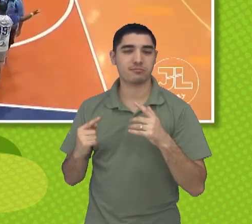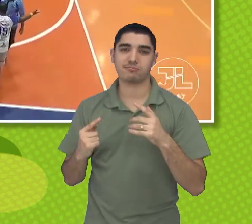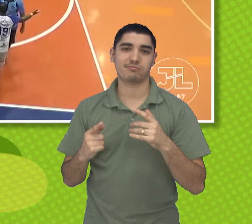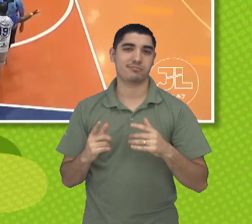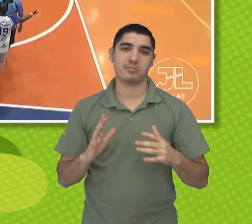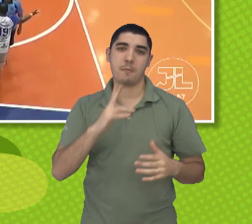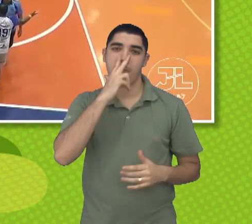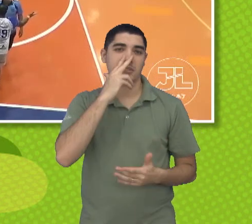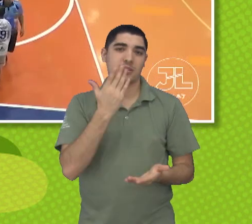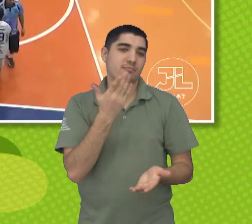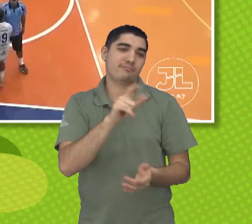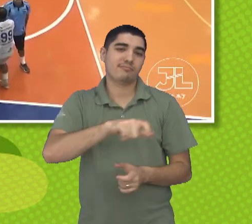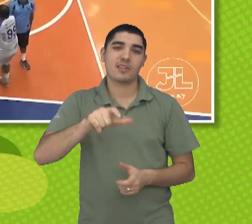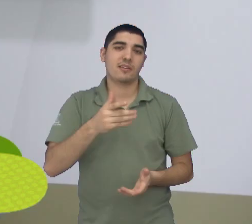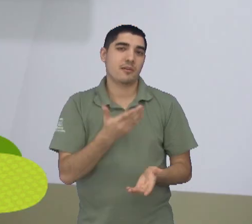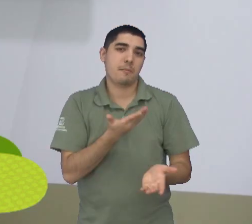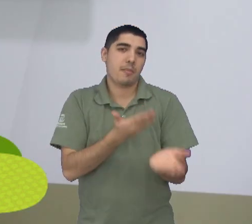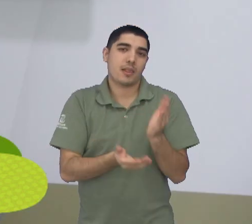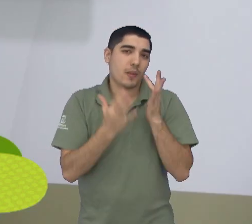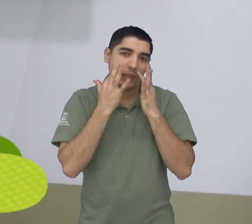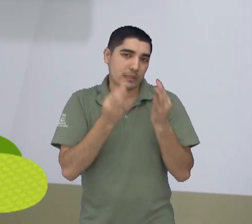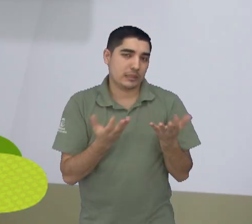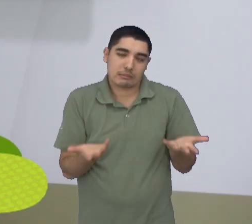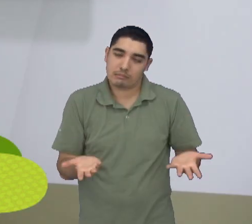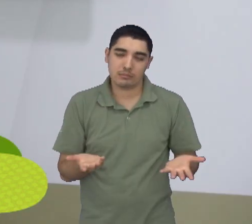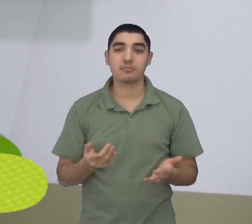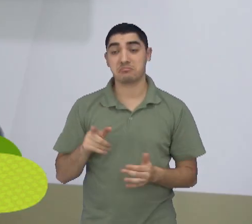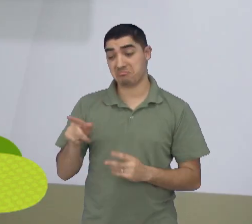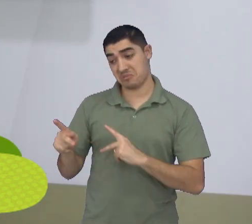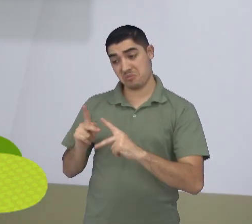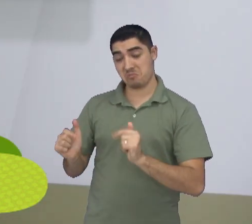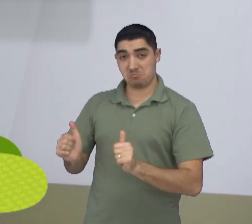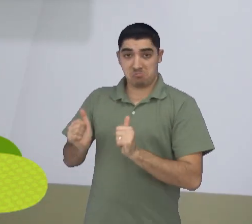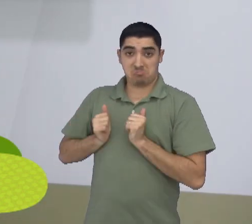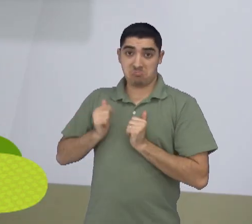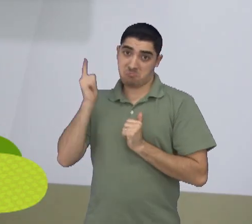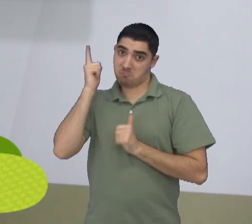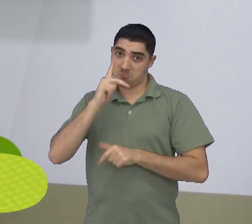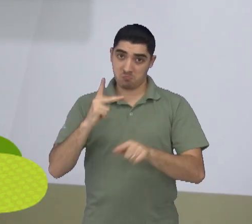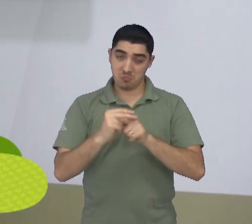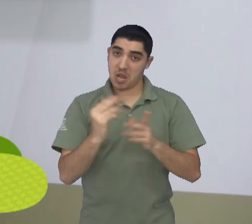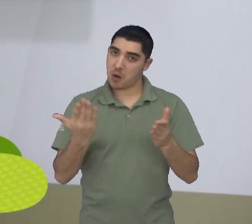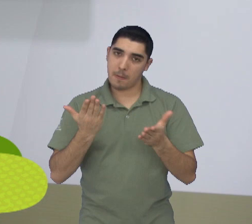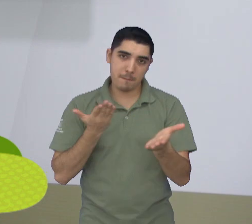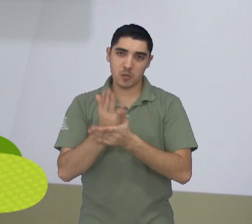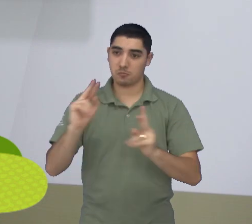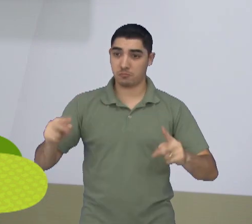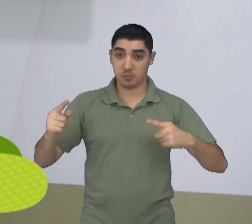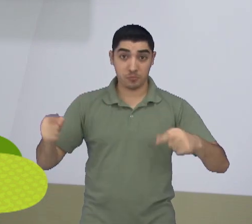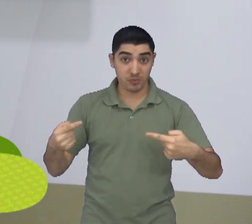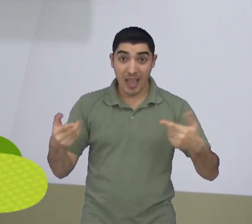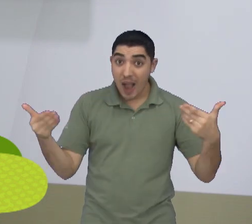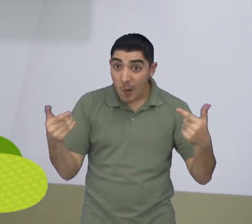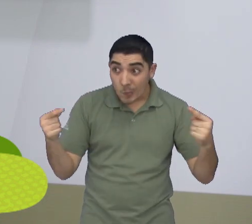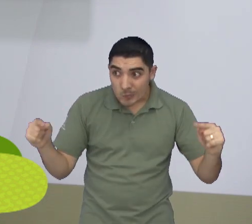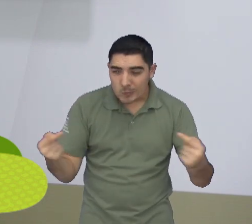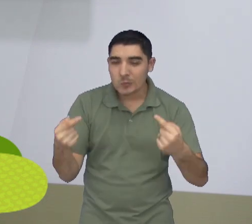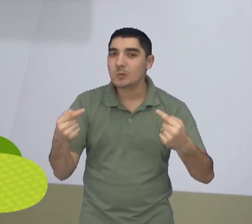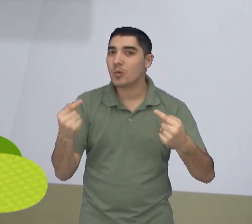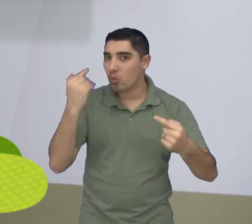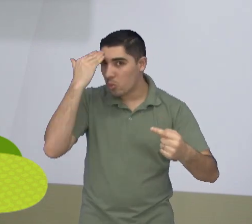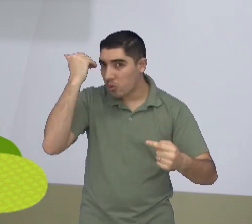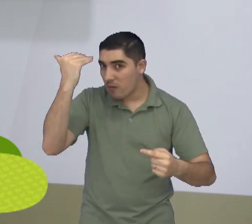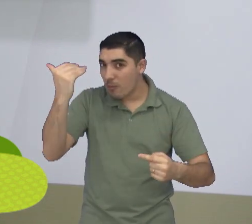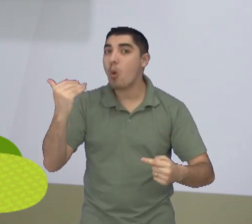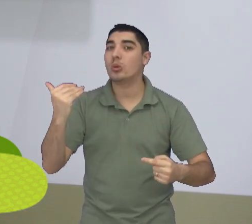aconteçam. Então, o São José fez a parte dele, ganhou o jogo, agora avança para a final e tem um clássico pela frente. Um jogo